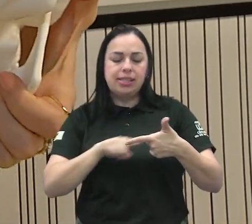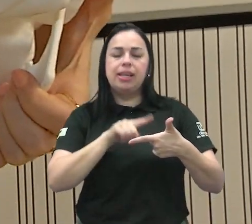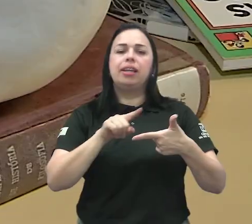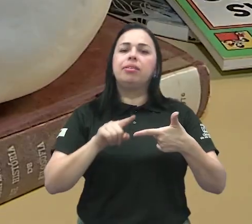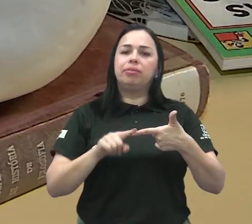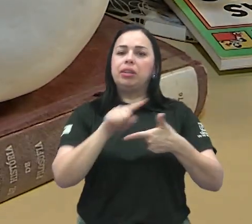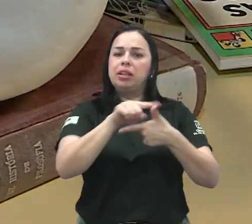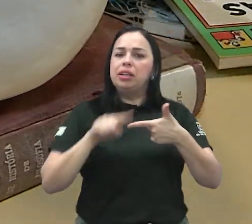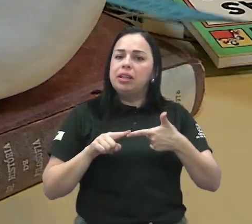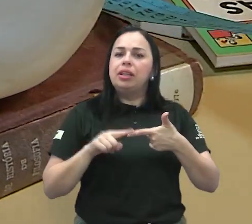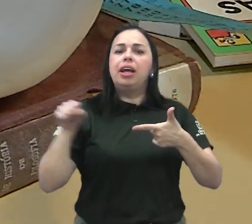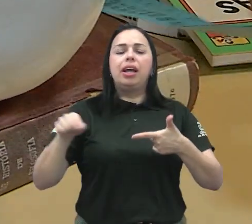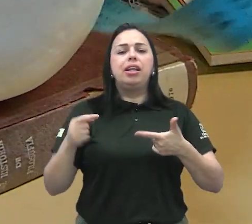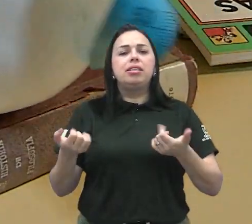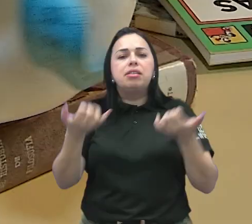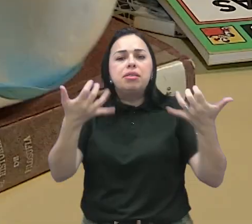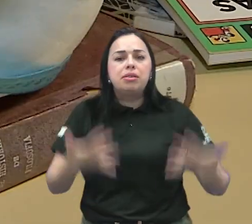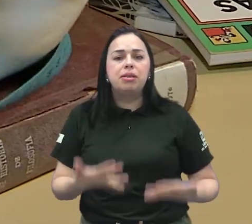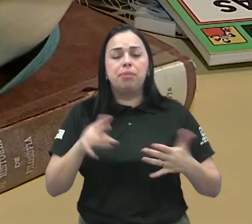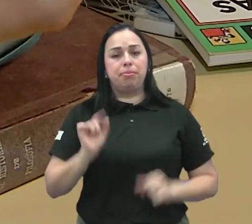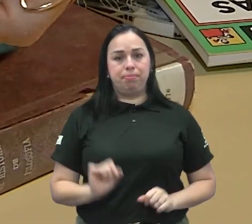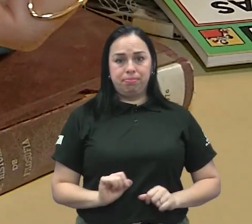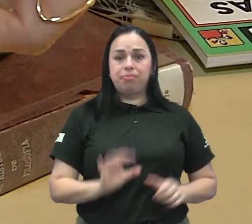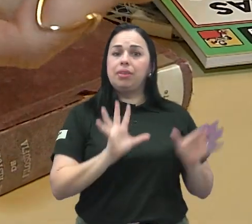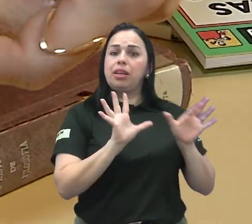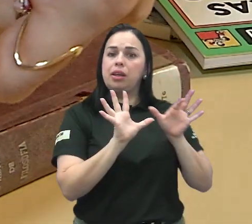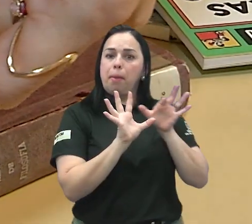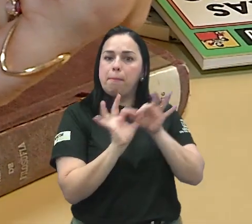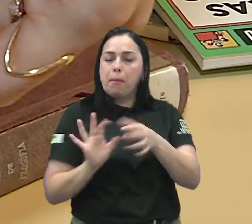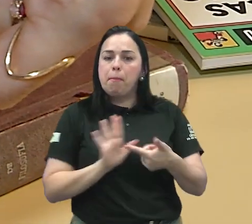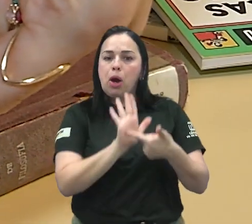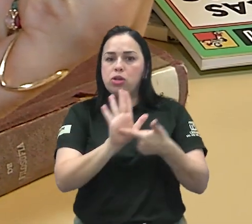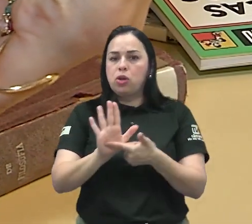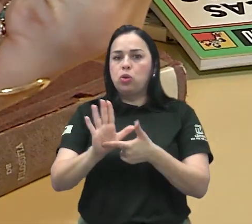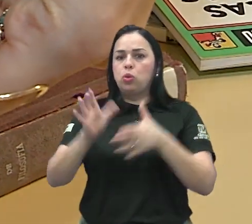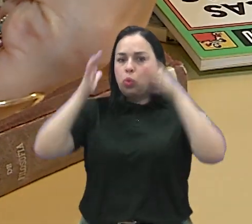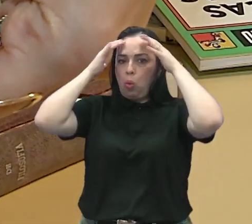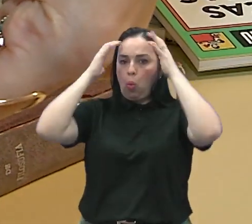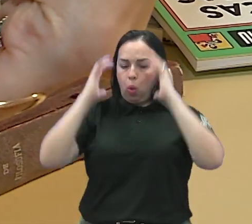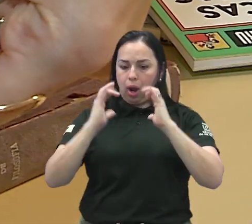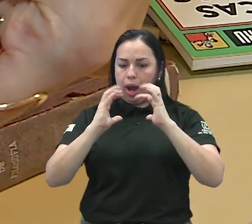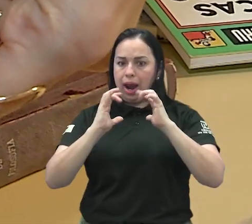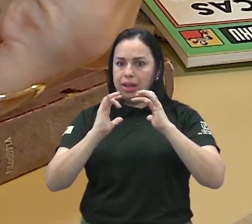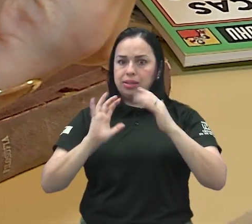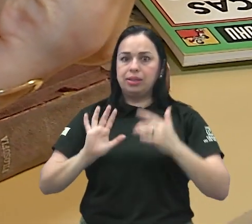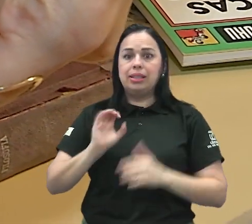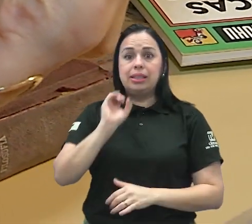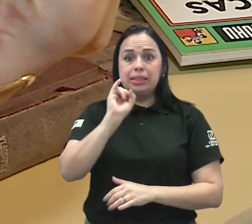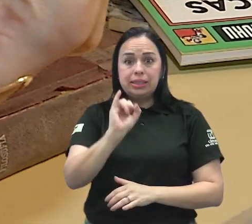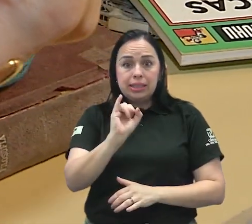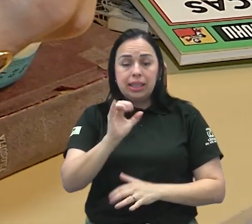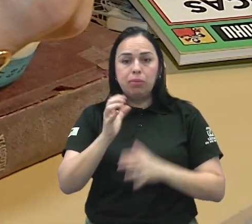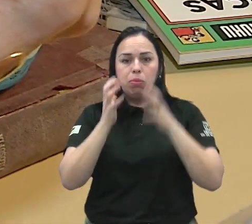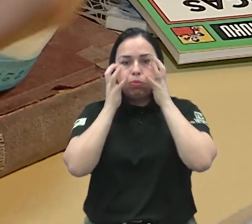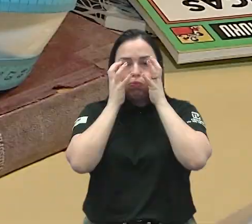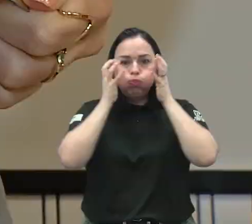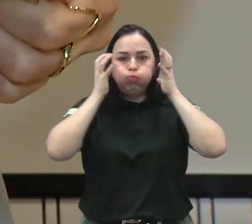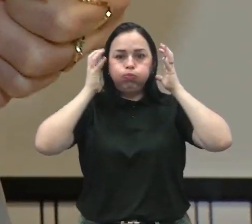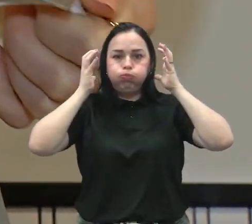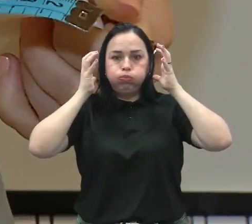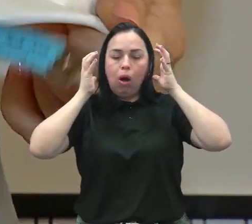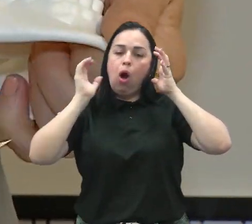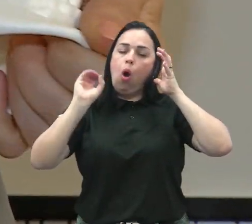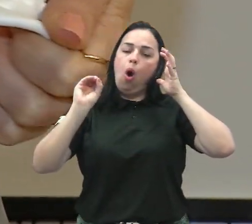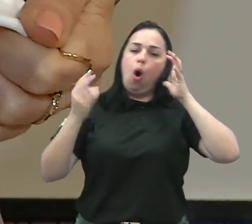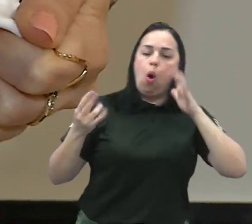Spurzheim utilizavam de uma pseudociência chamada frenologia, que consistia na análise do formato do crânio humano.